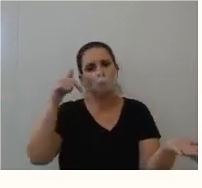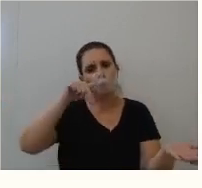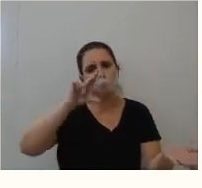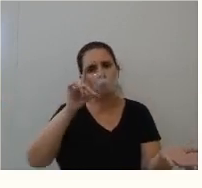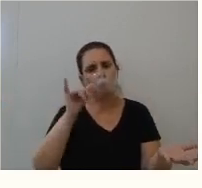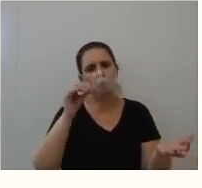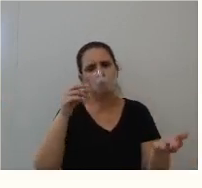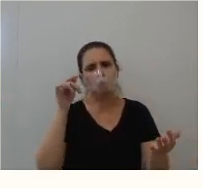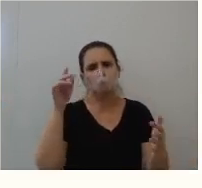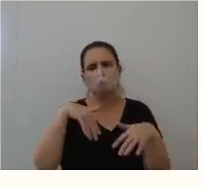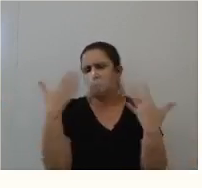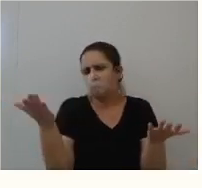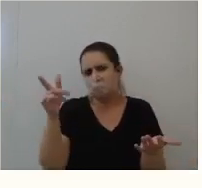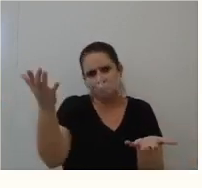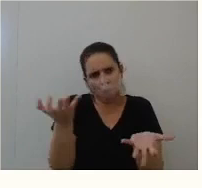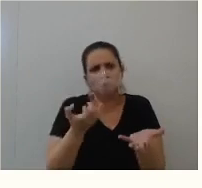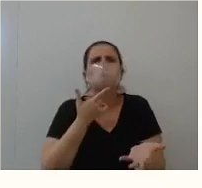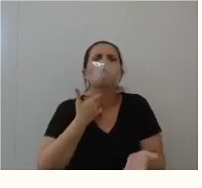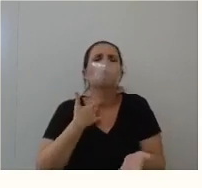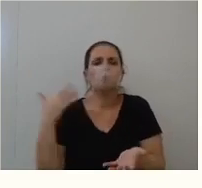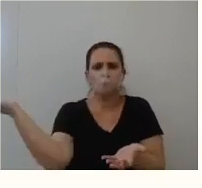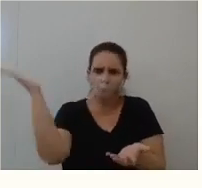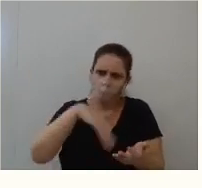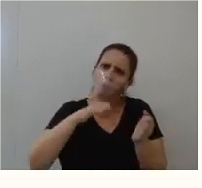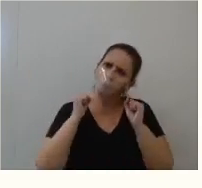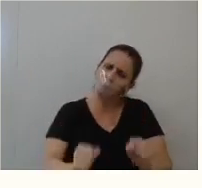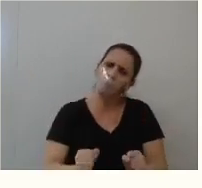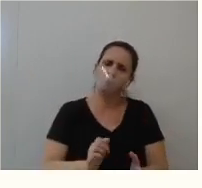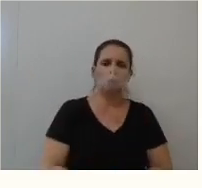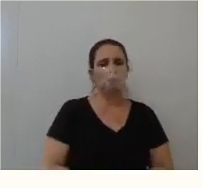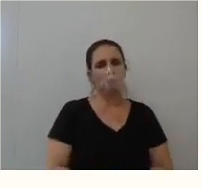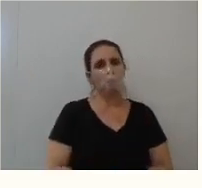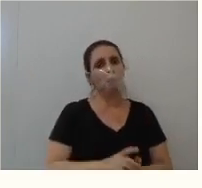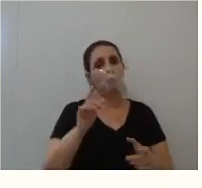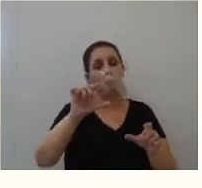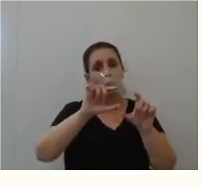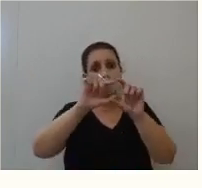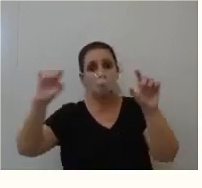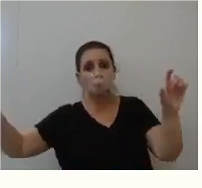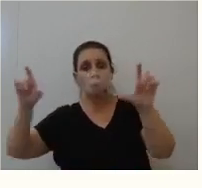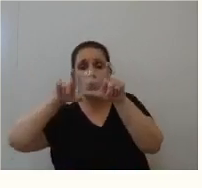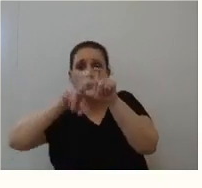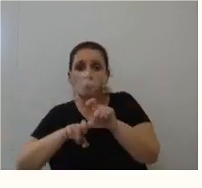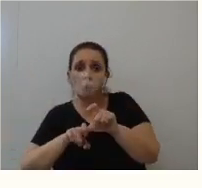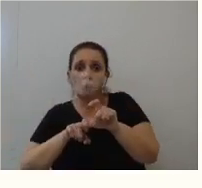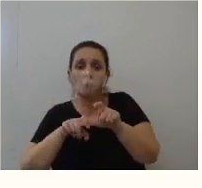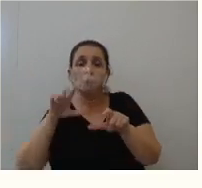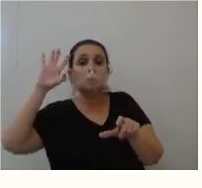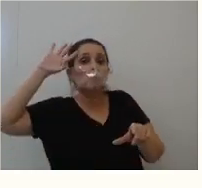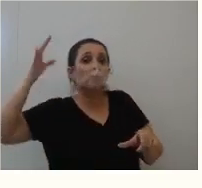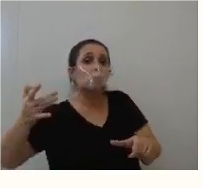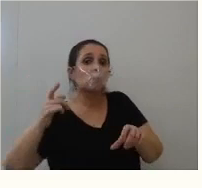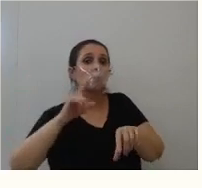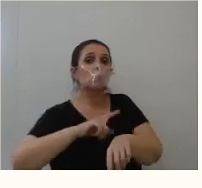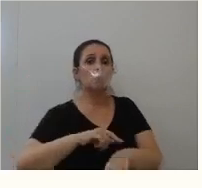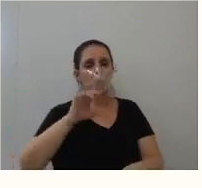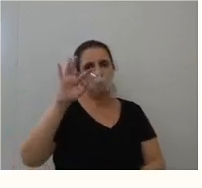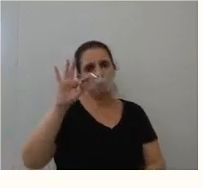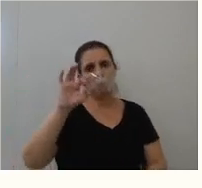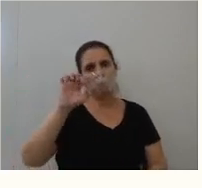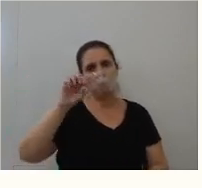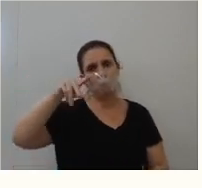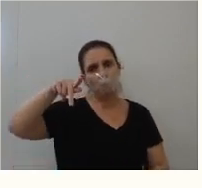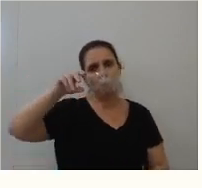quiser. Olha lá, quando você quiser. É uma oração subordinada que tem valor temporal,